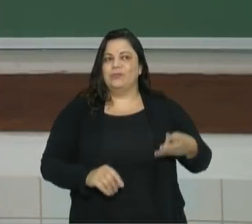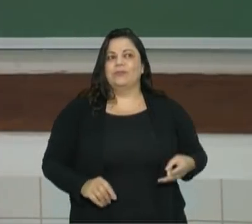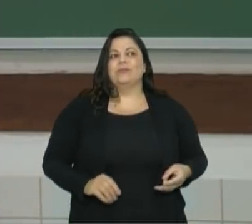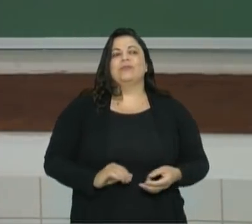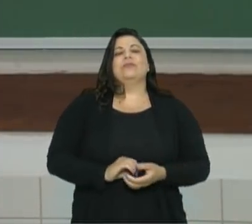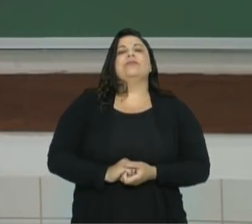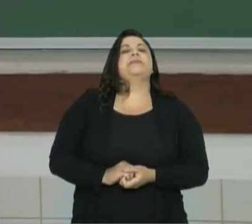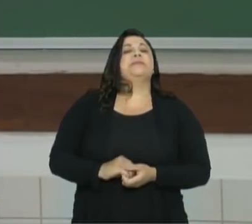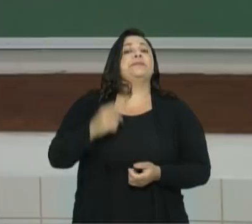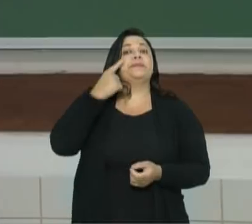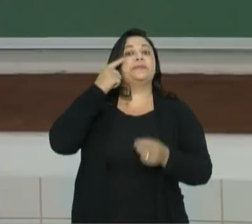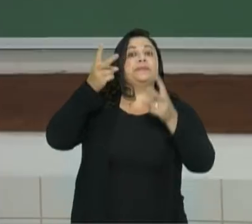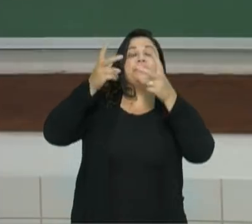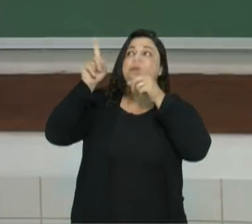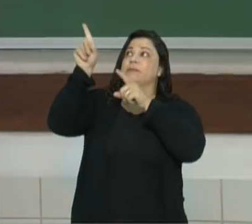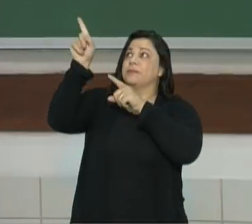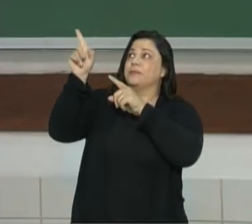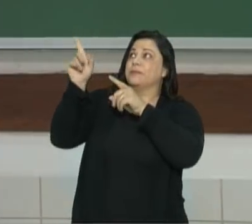Vamos lá.